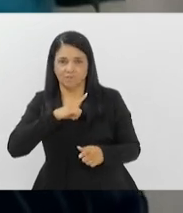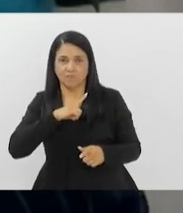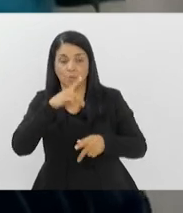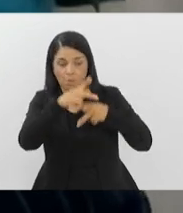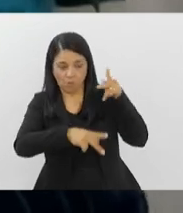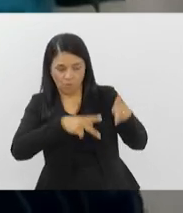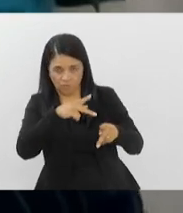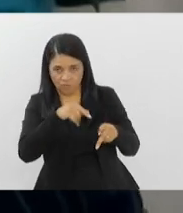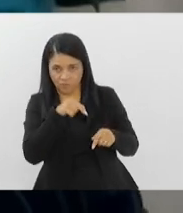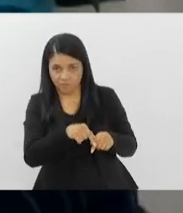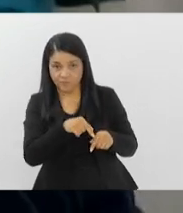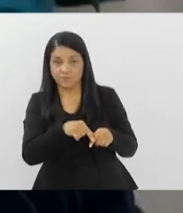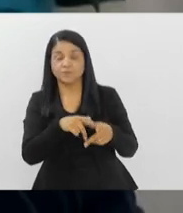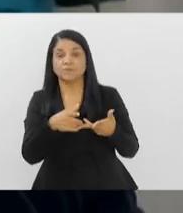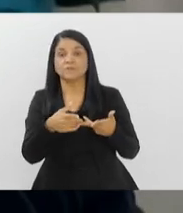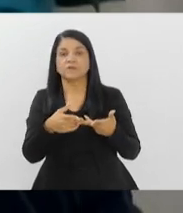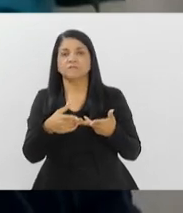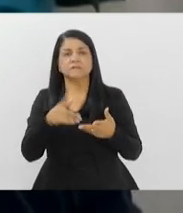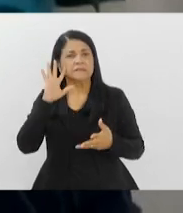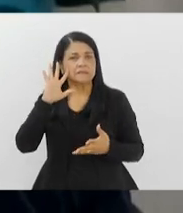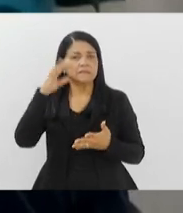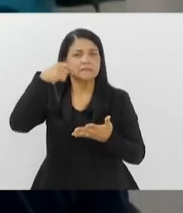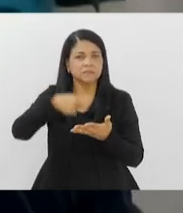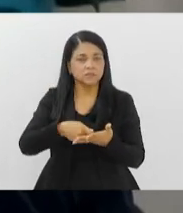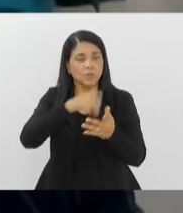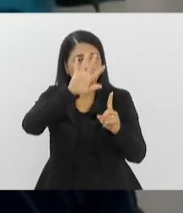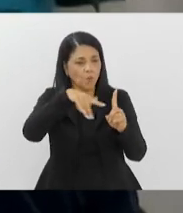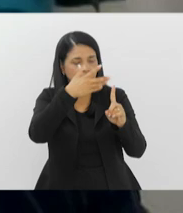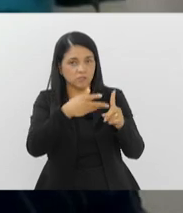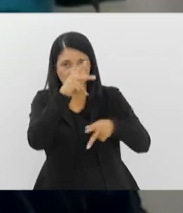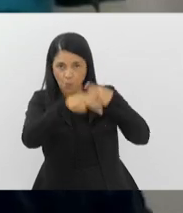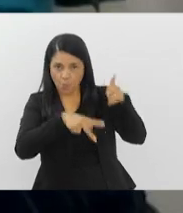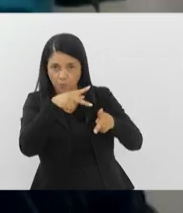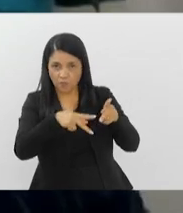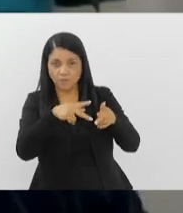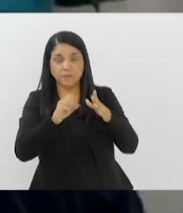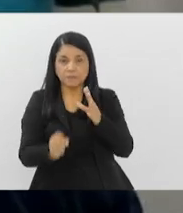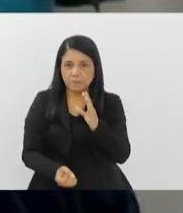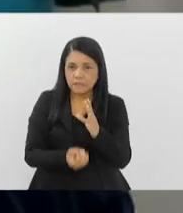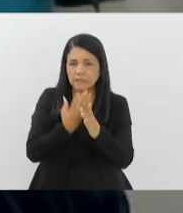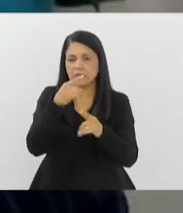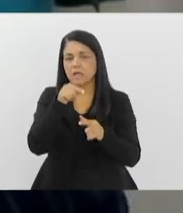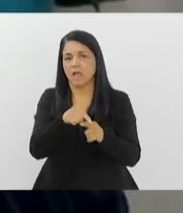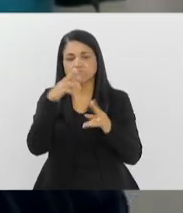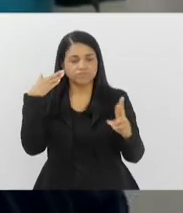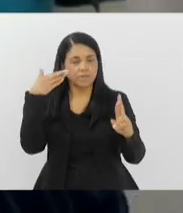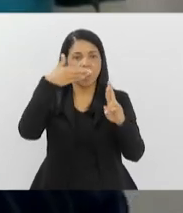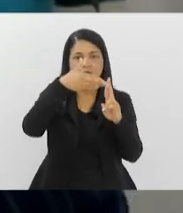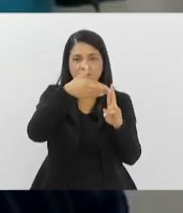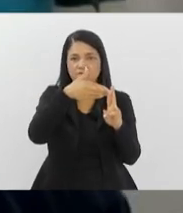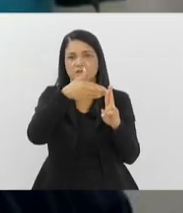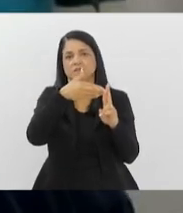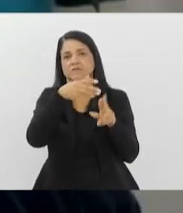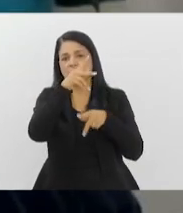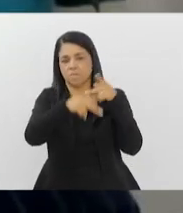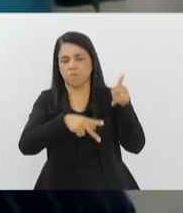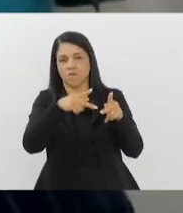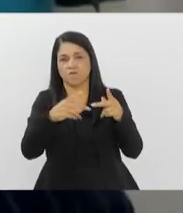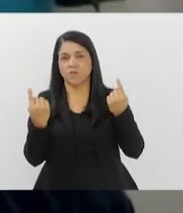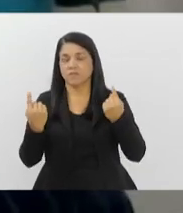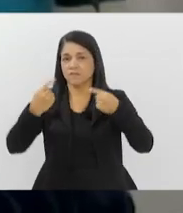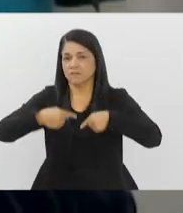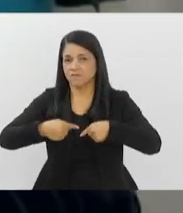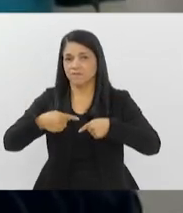Então, decidimos não só homenagear este povo, mas também criá-lo como referência para este grande desafio que Angola